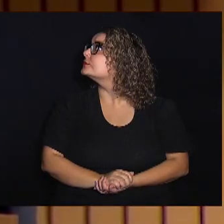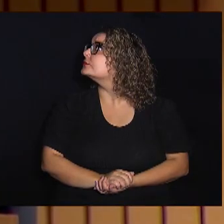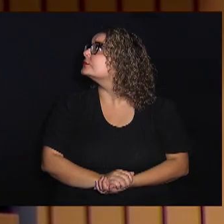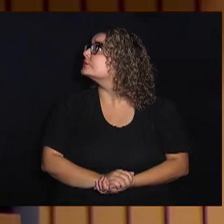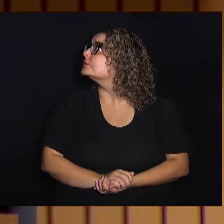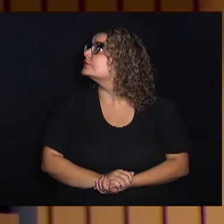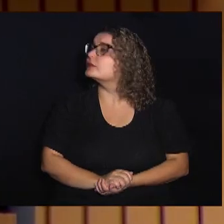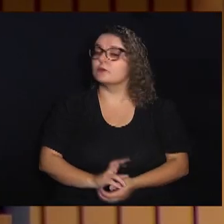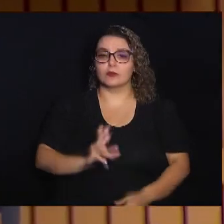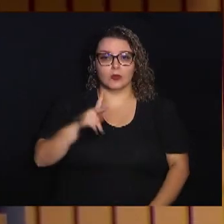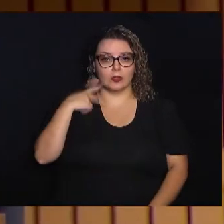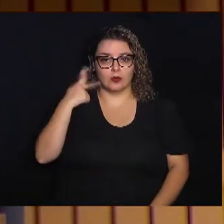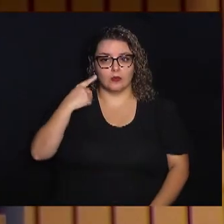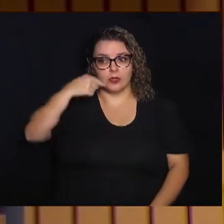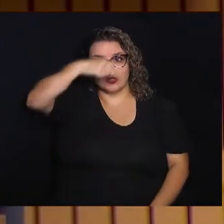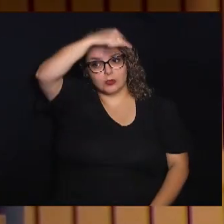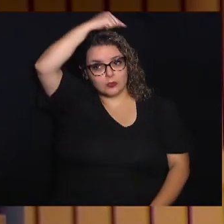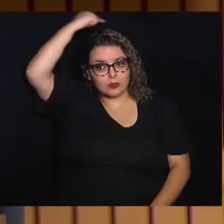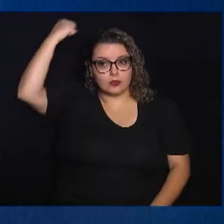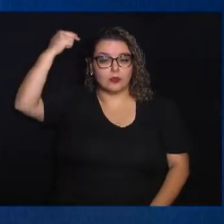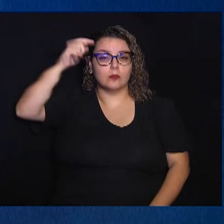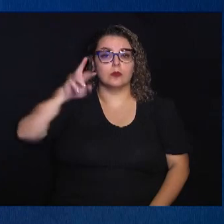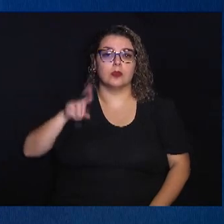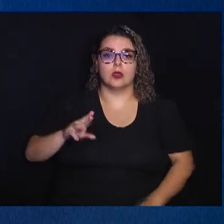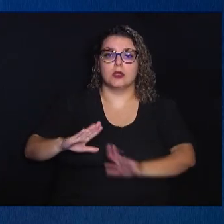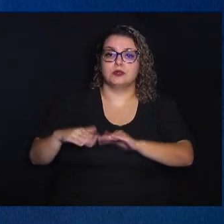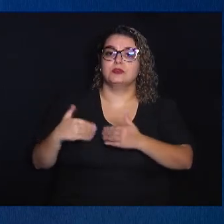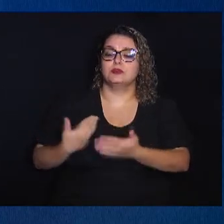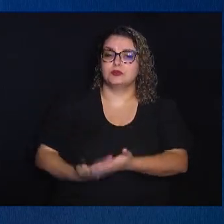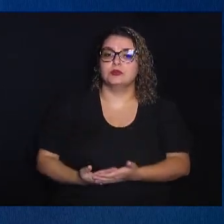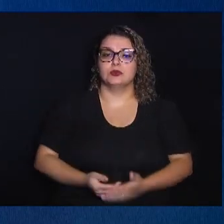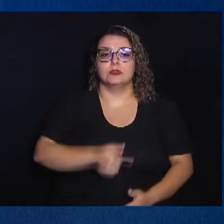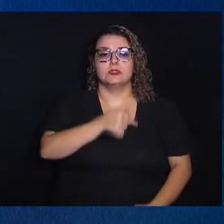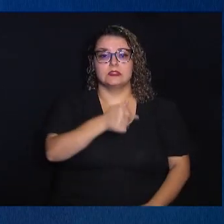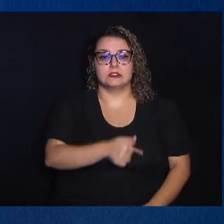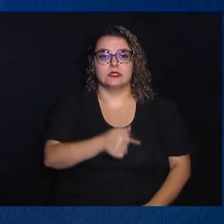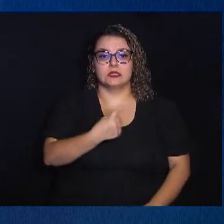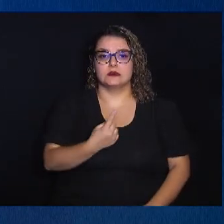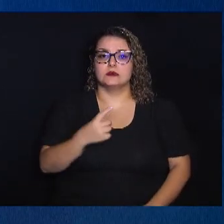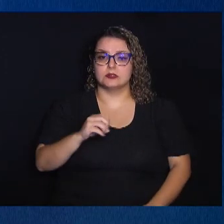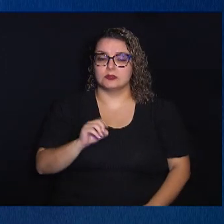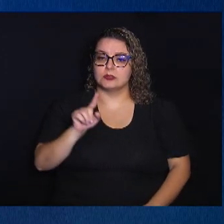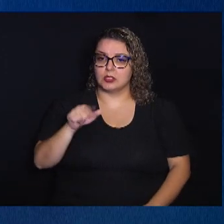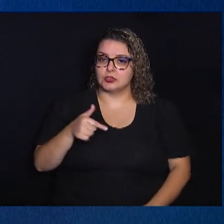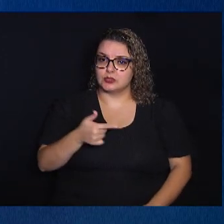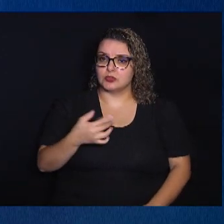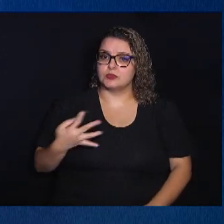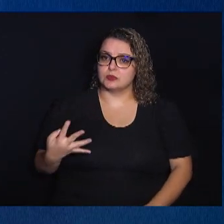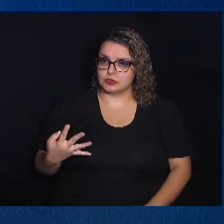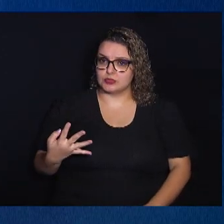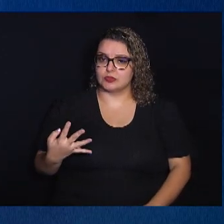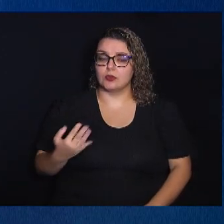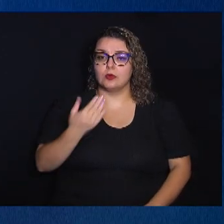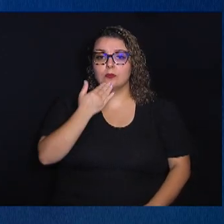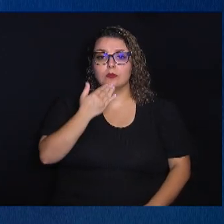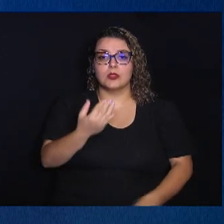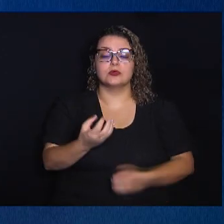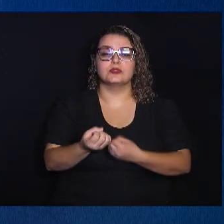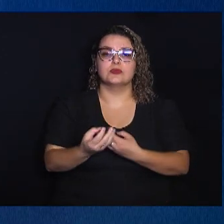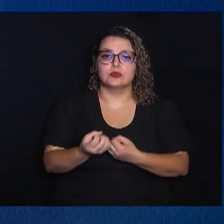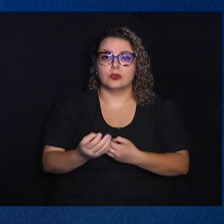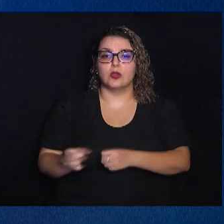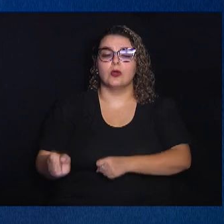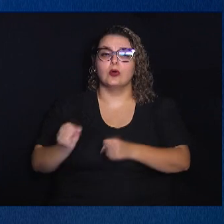O vereador Paulo Gaspar, por meio do requerimento número 710 de 2024, solicita informações ao